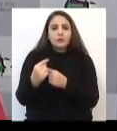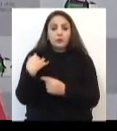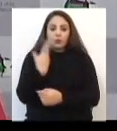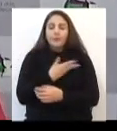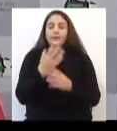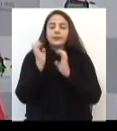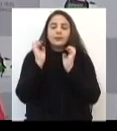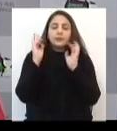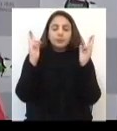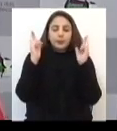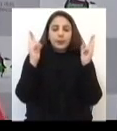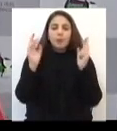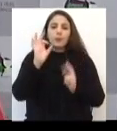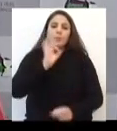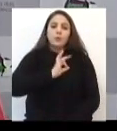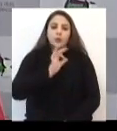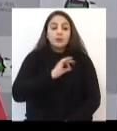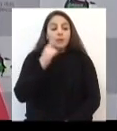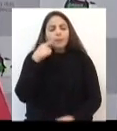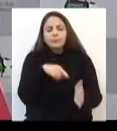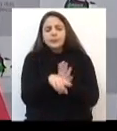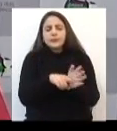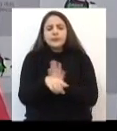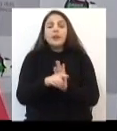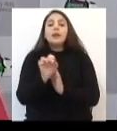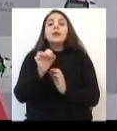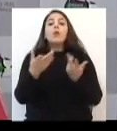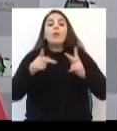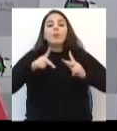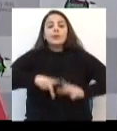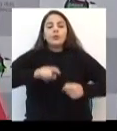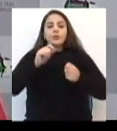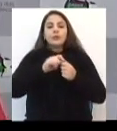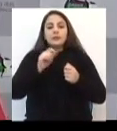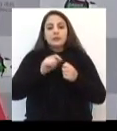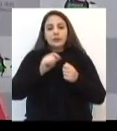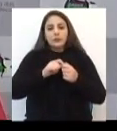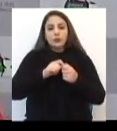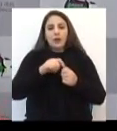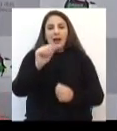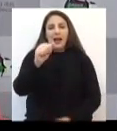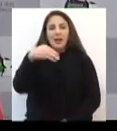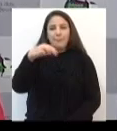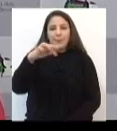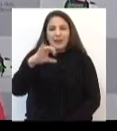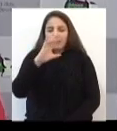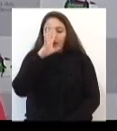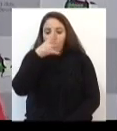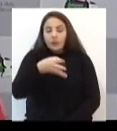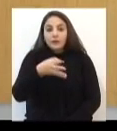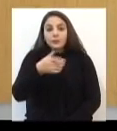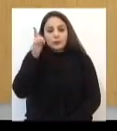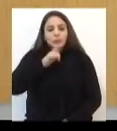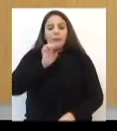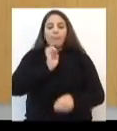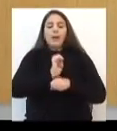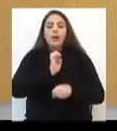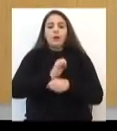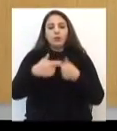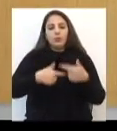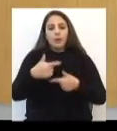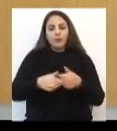Civil apure e veja quem está fazendo essa ameaça, já que claramente é uma ameaça para tentar parar o trabalho que vem sendo desenvolvido. Ao